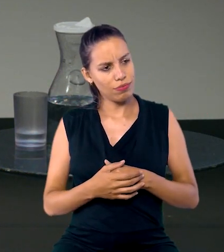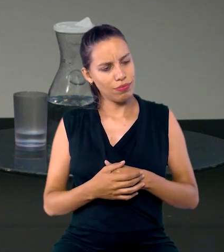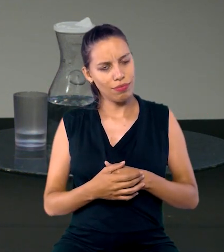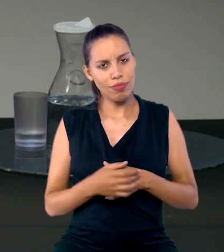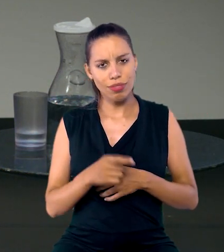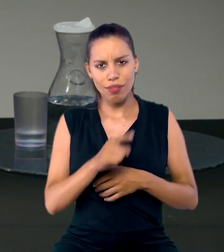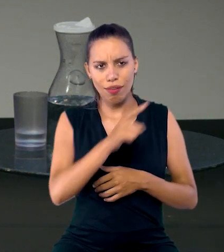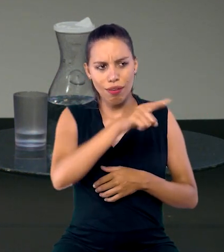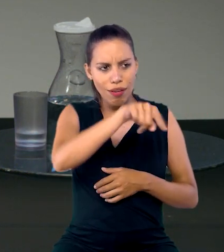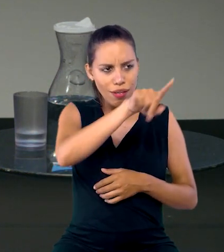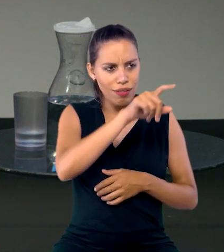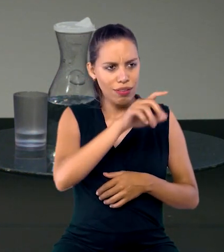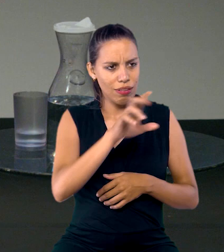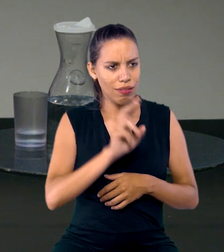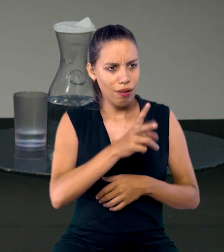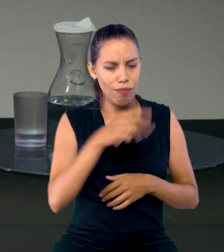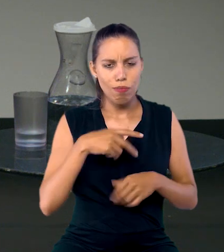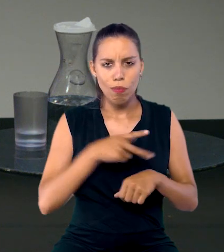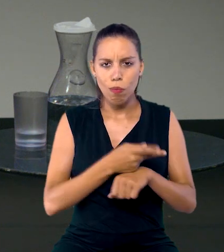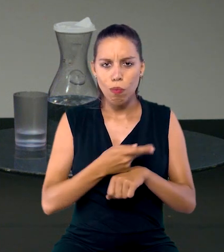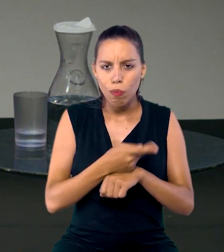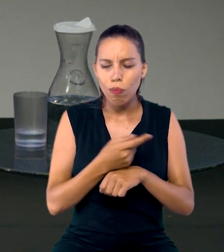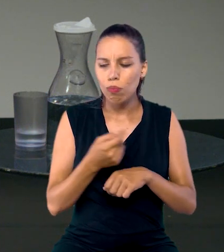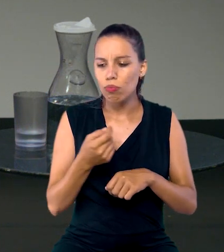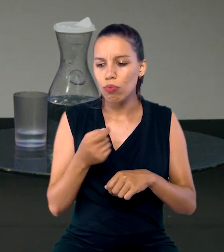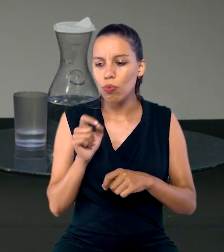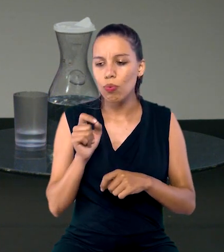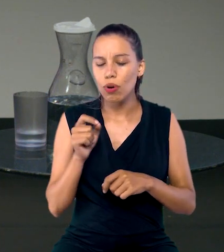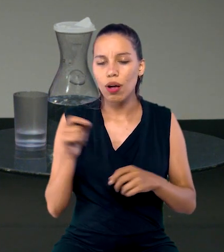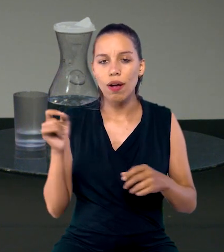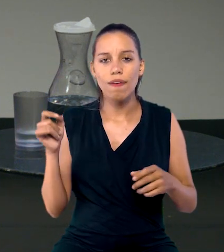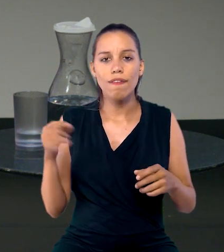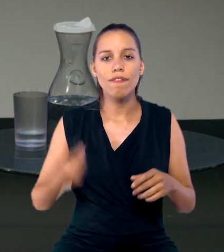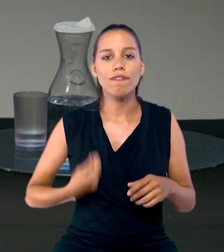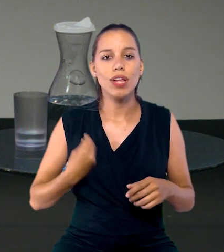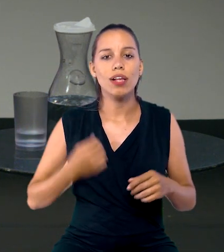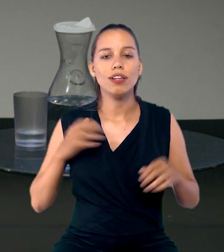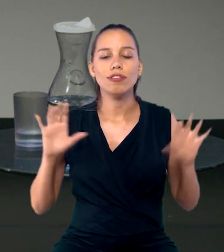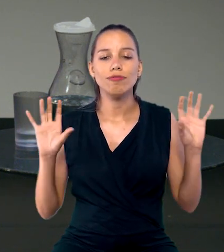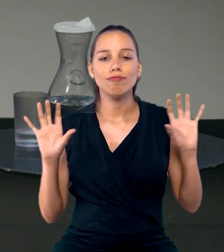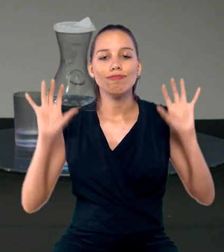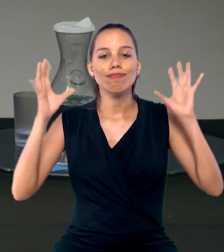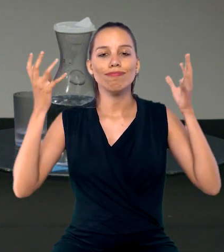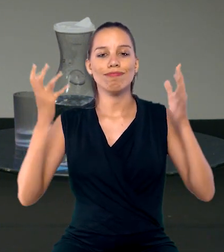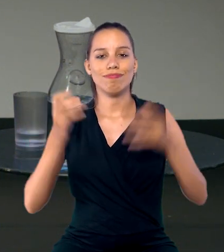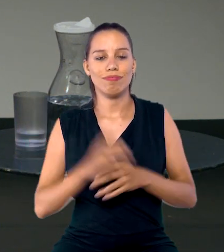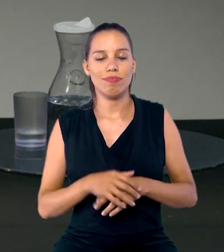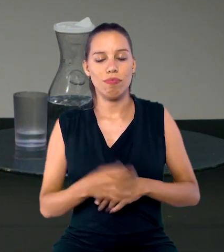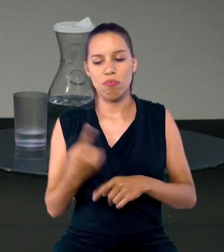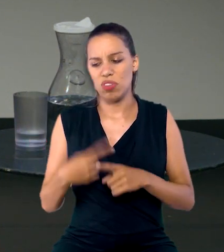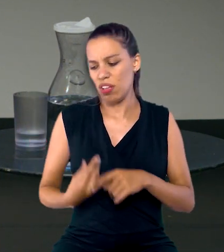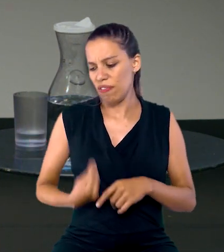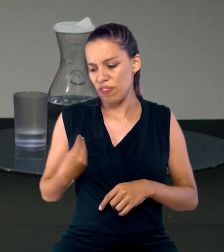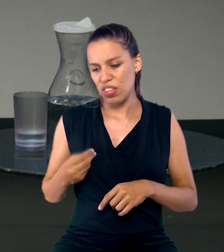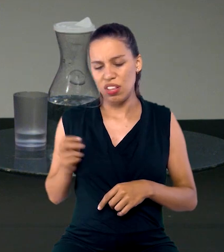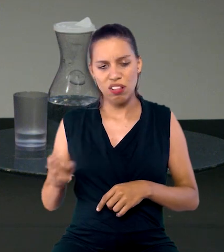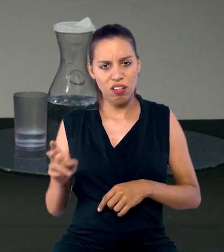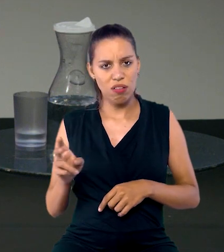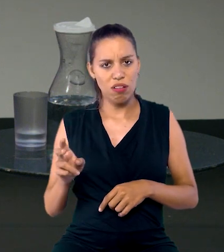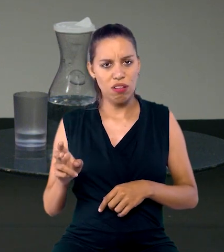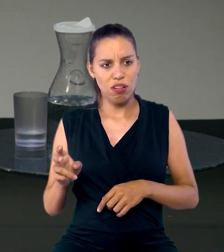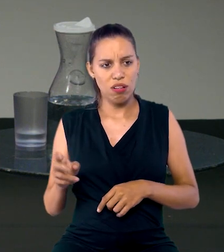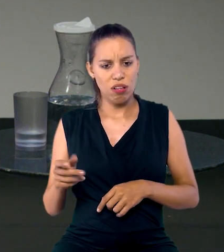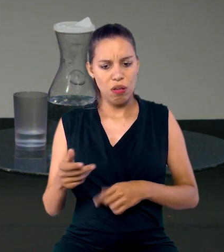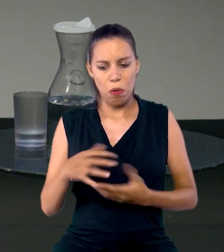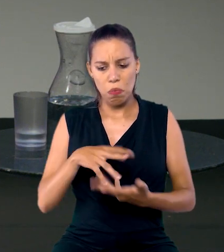que é lutar sempre buscando a vida. Nesse mundo que tenta tanto, que é tão mortífero, sempre buscar